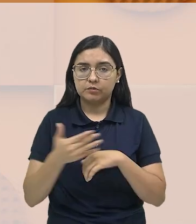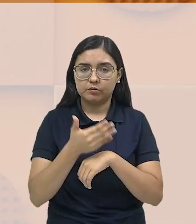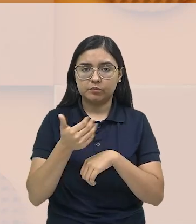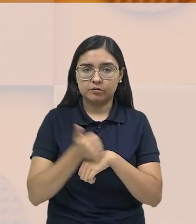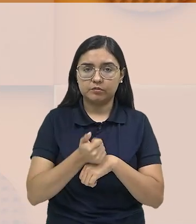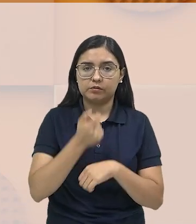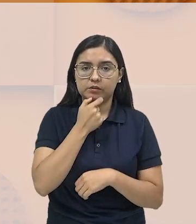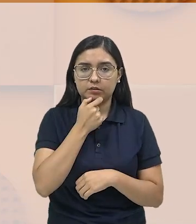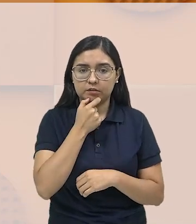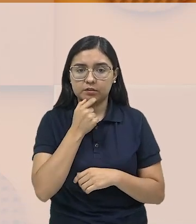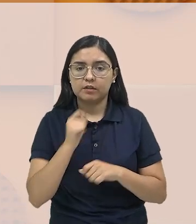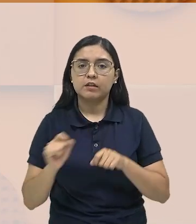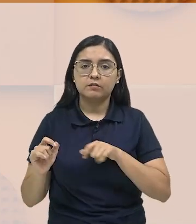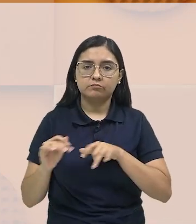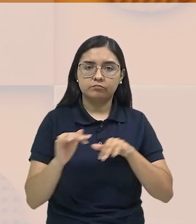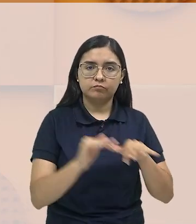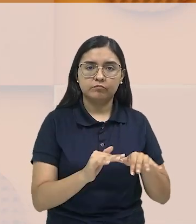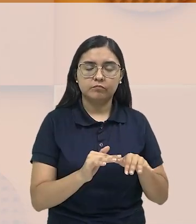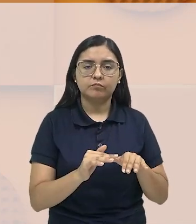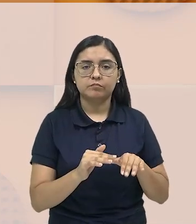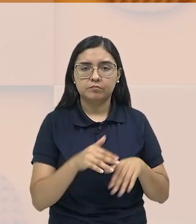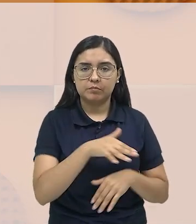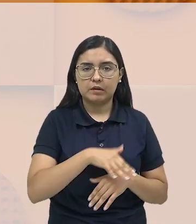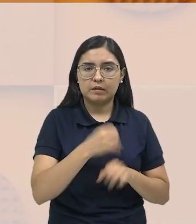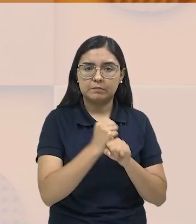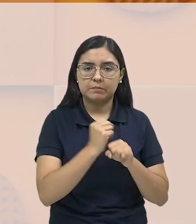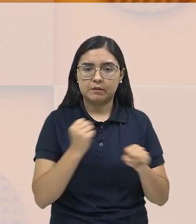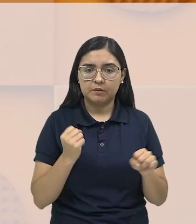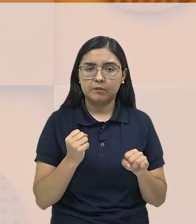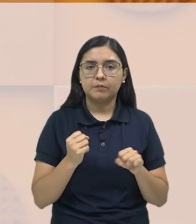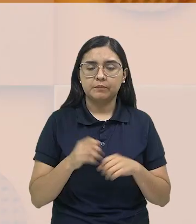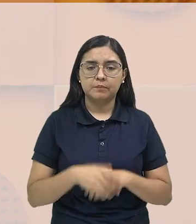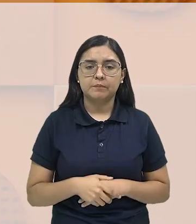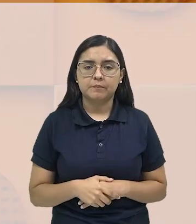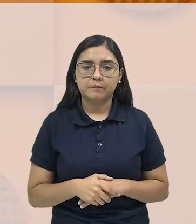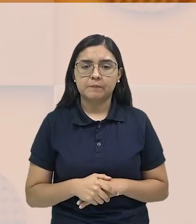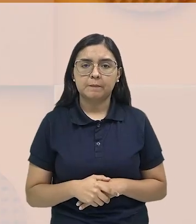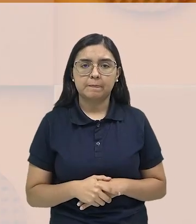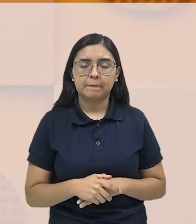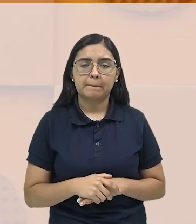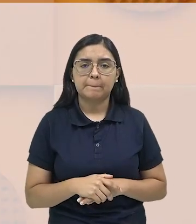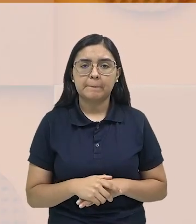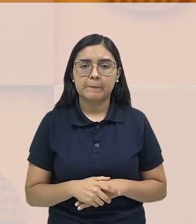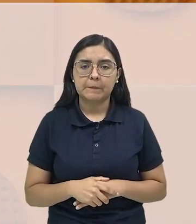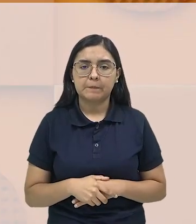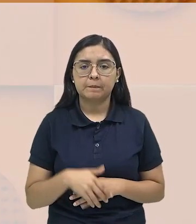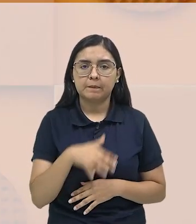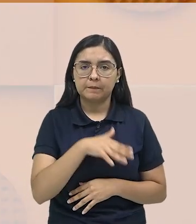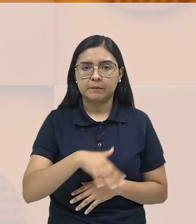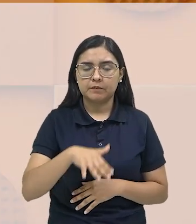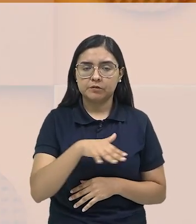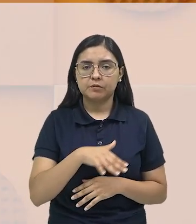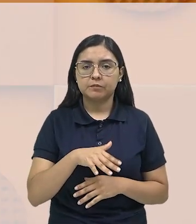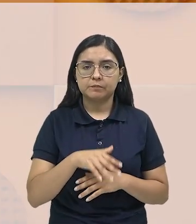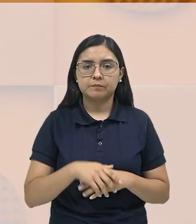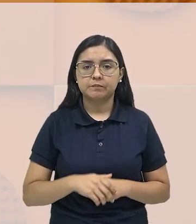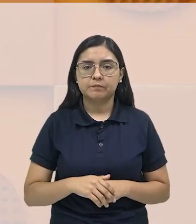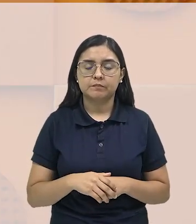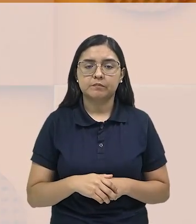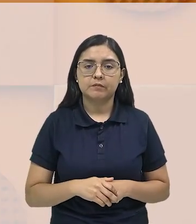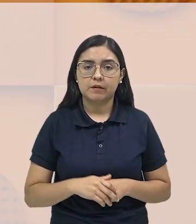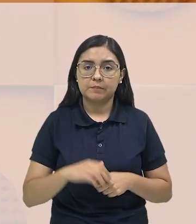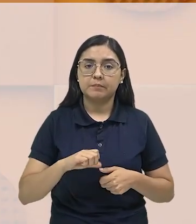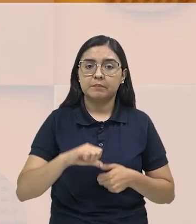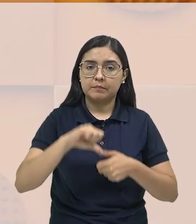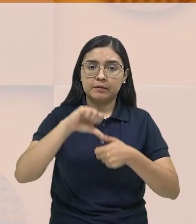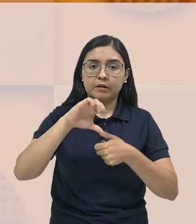passam a invadir um maior território, né, indo mais internamente ali para a região que eles estão, da América do